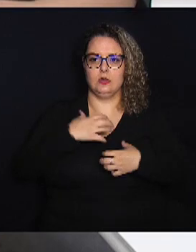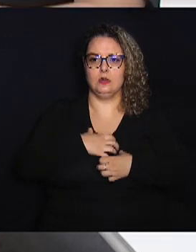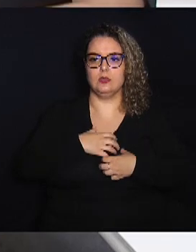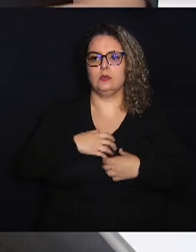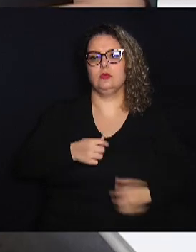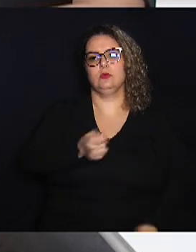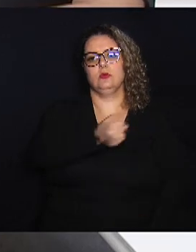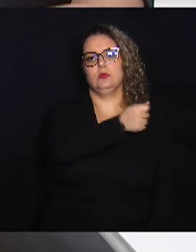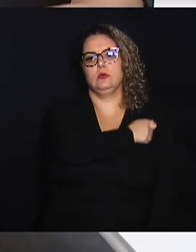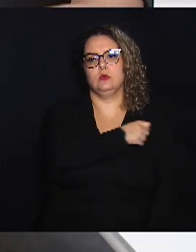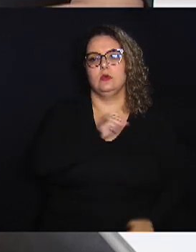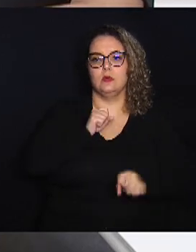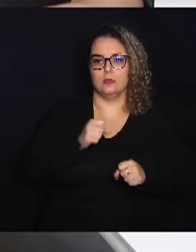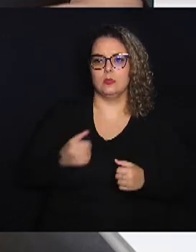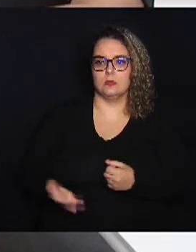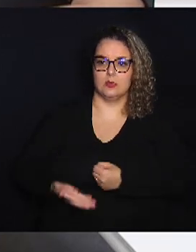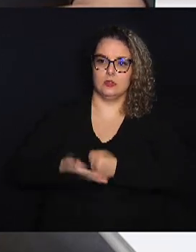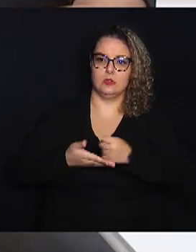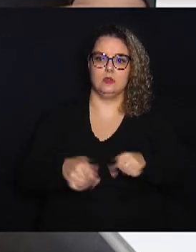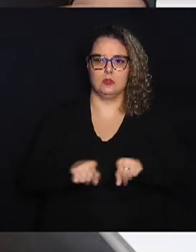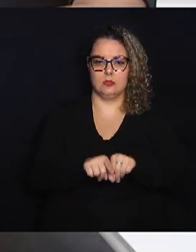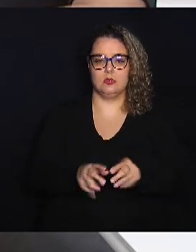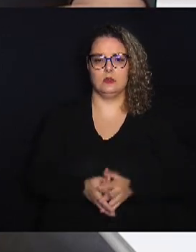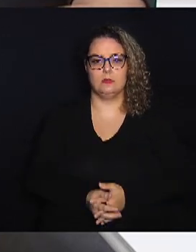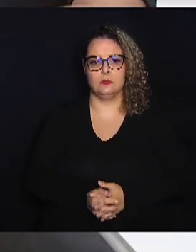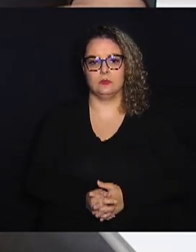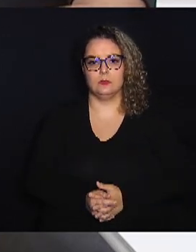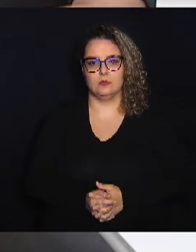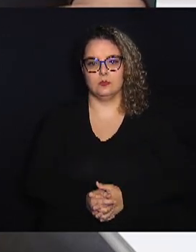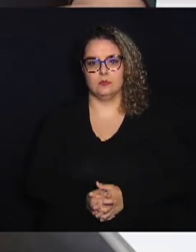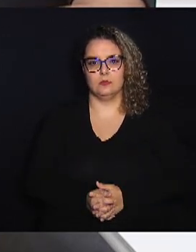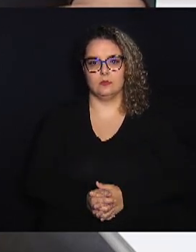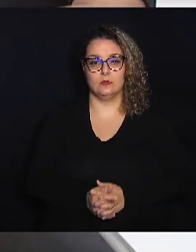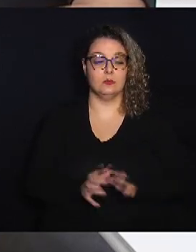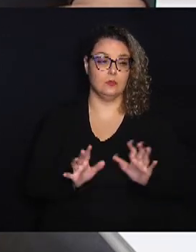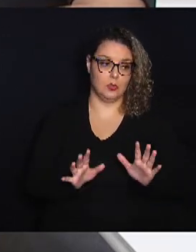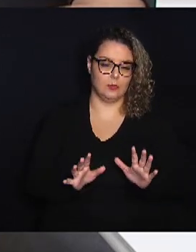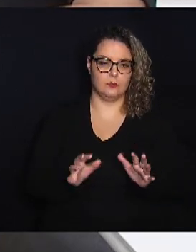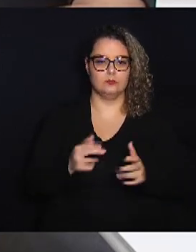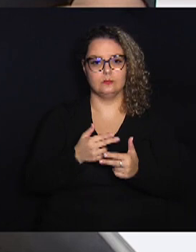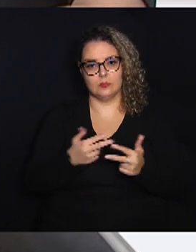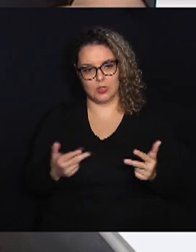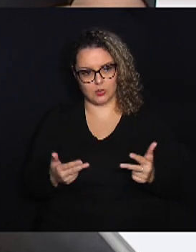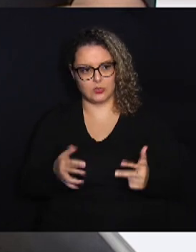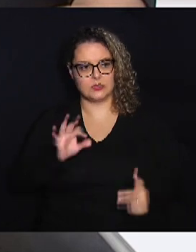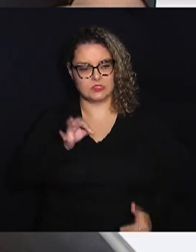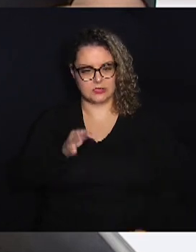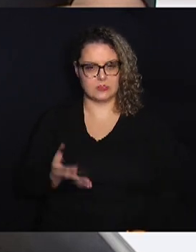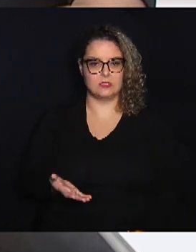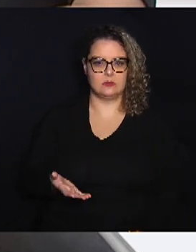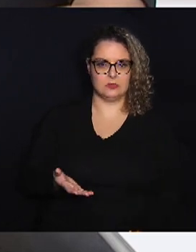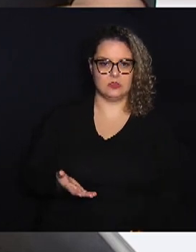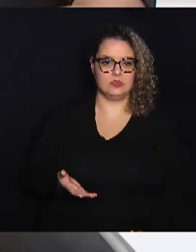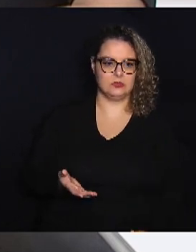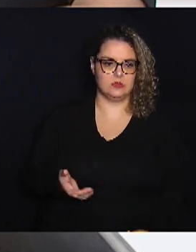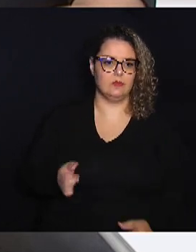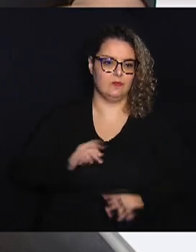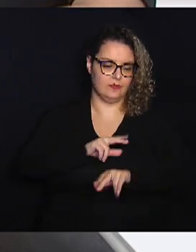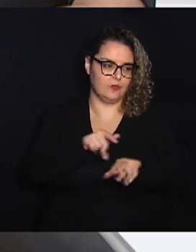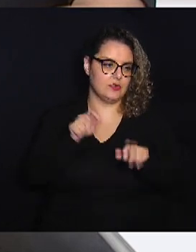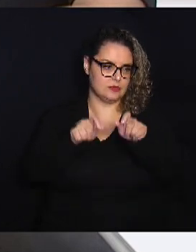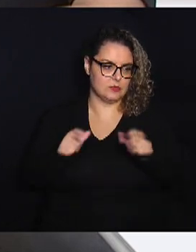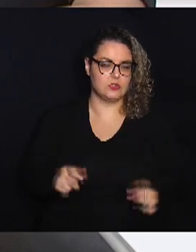aluno, para poder dar amparo para ele também. Bom, uma coisa que certamente muita gente